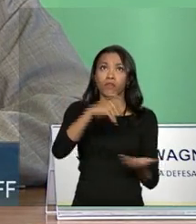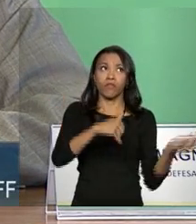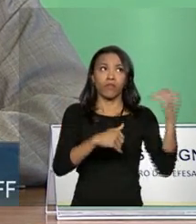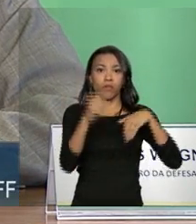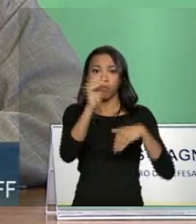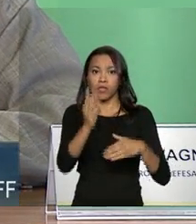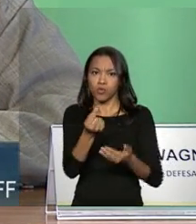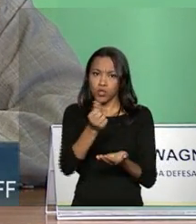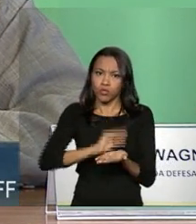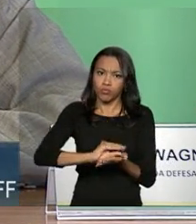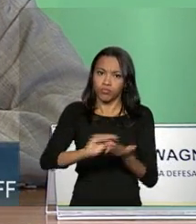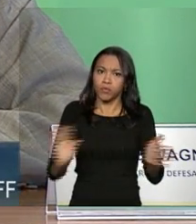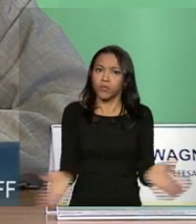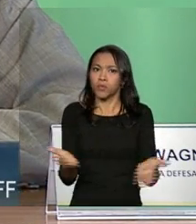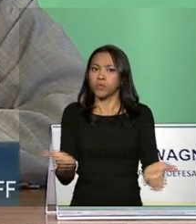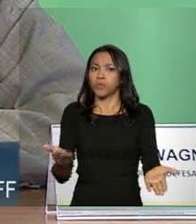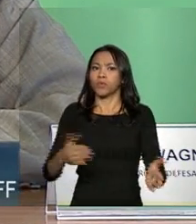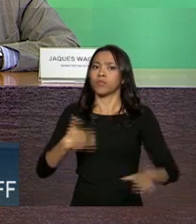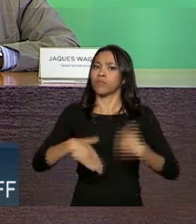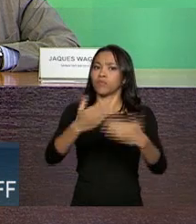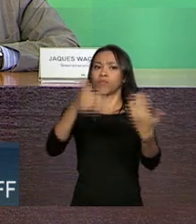normalmente.